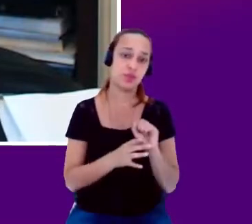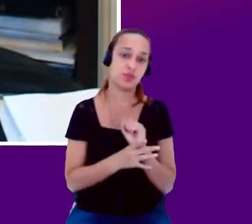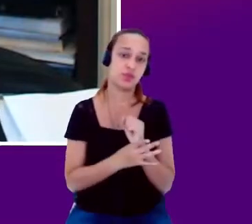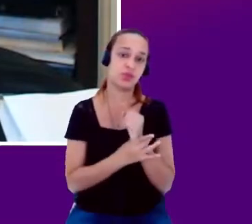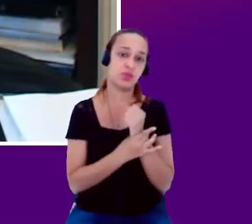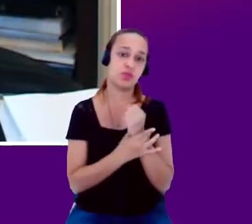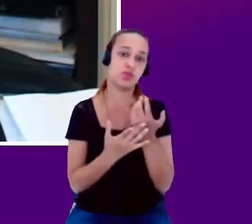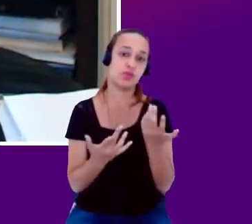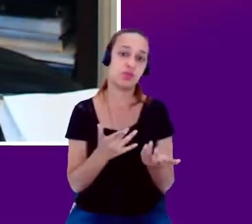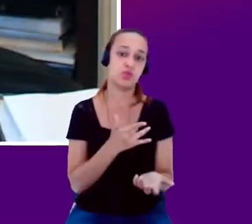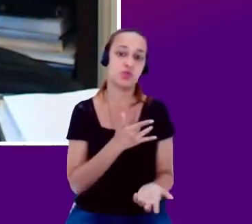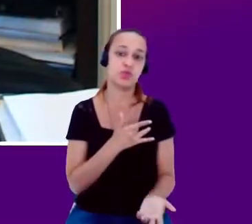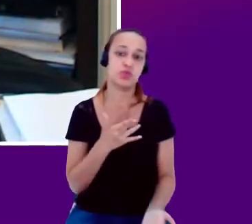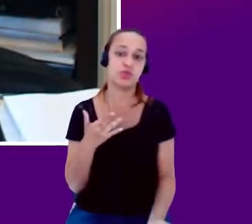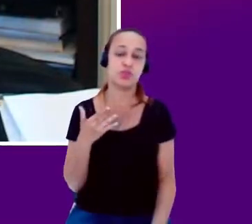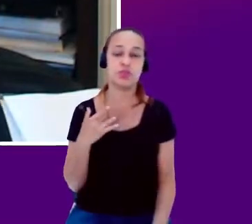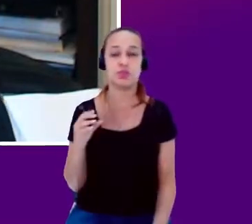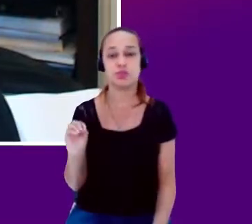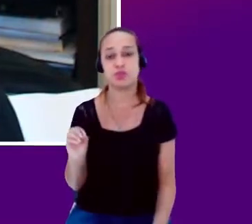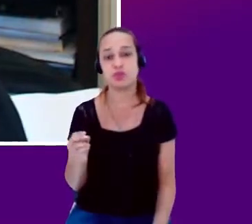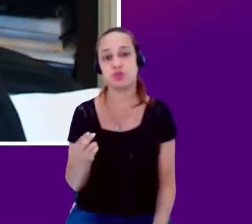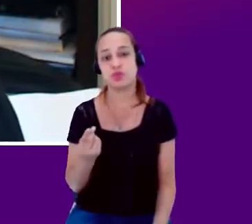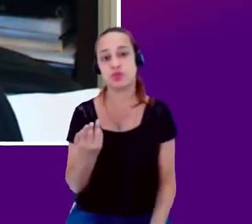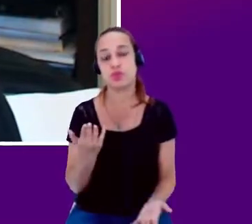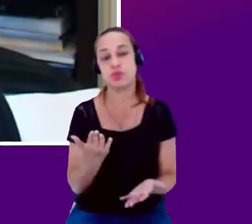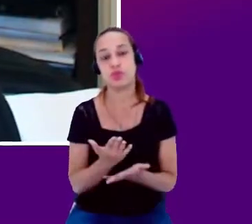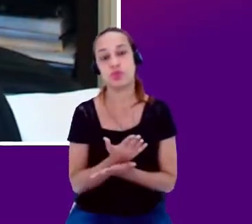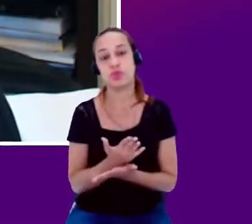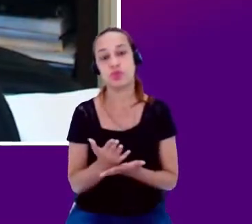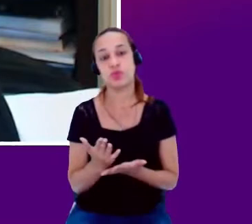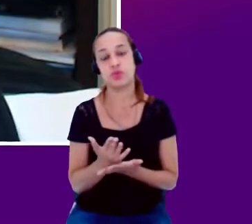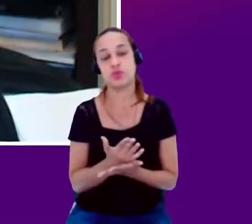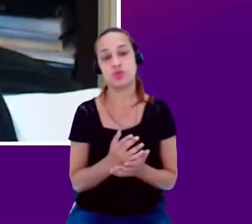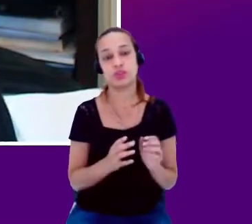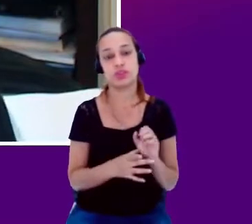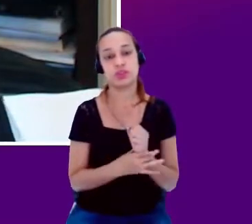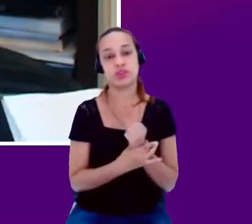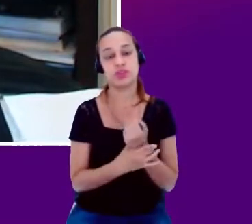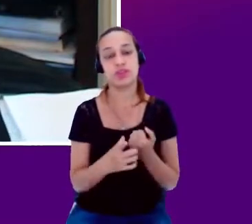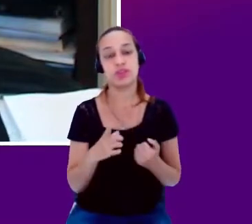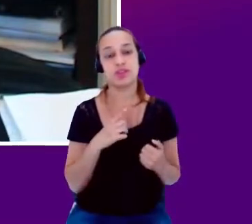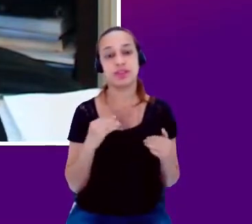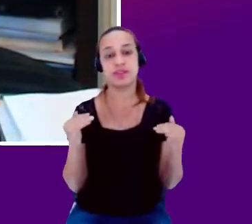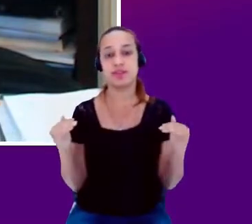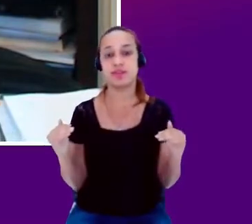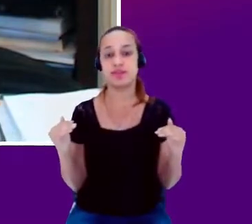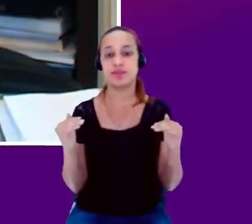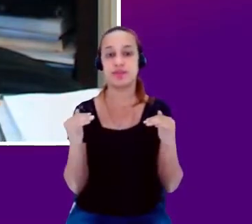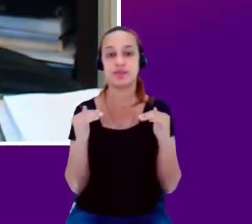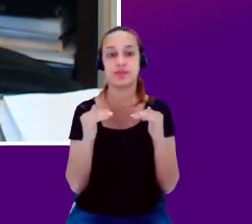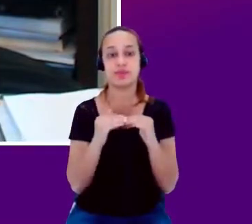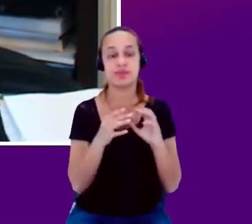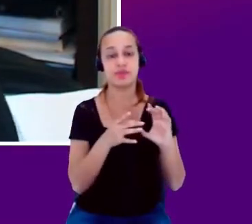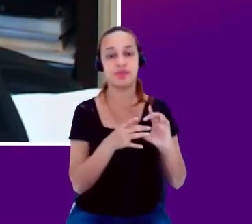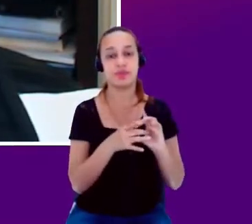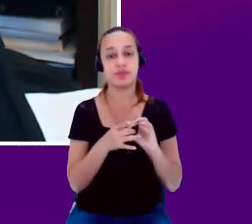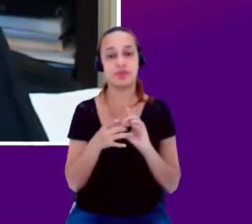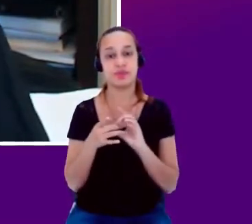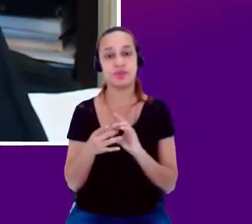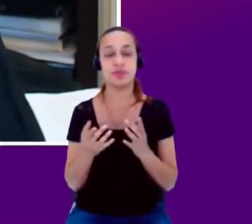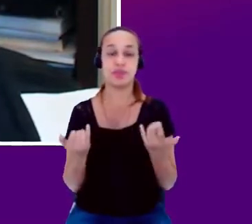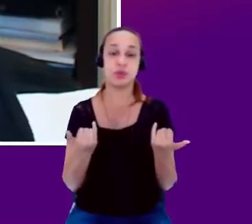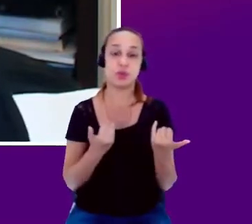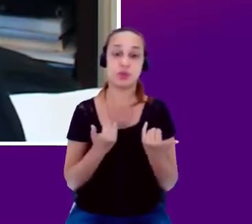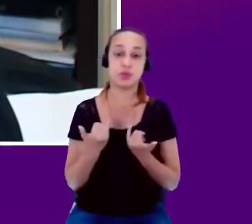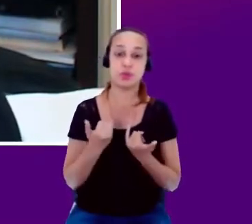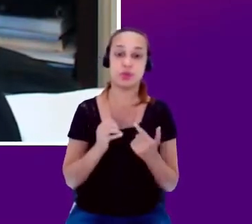de saúde ou algum seguro que tem alguma correlação com aqueles dados que estão sendo